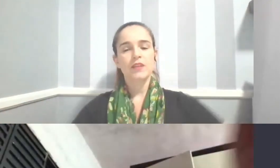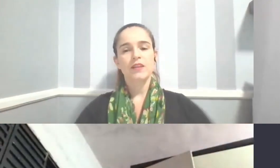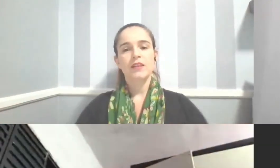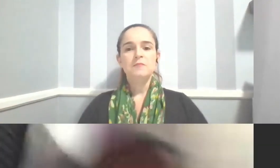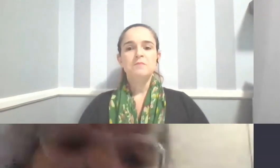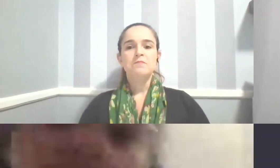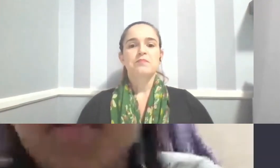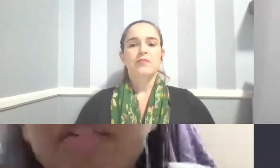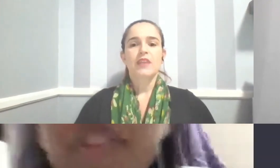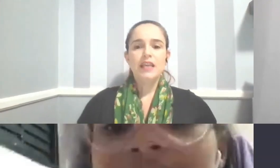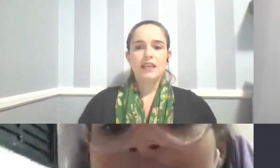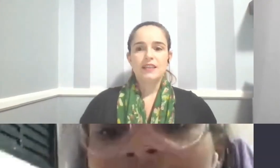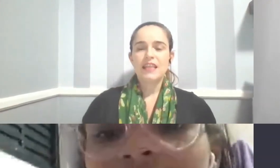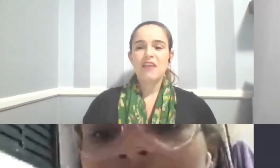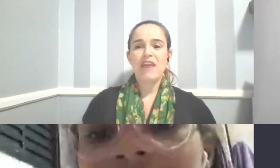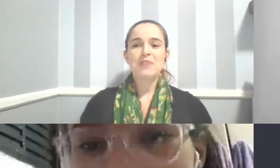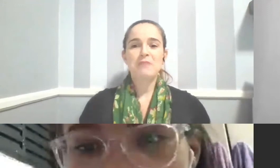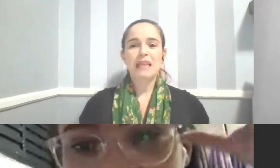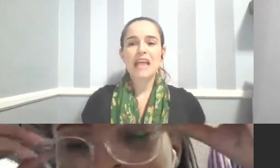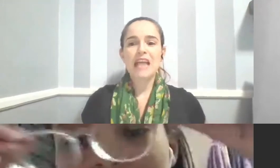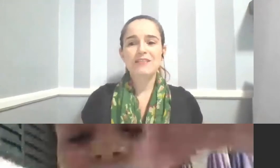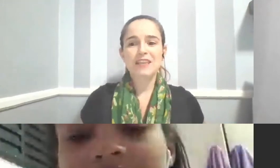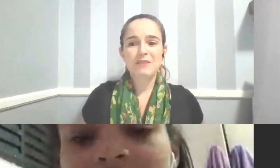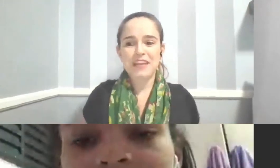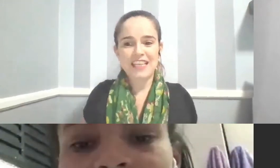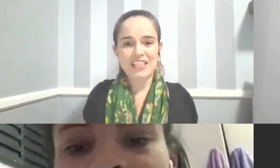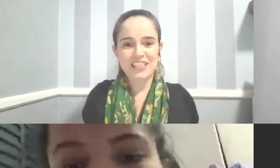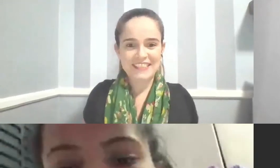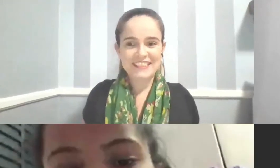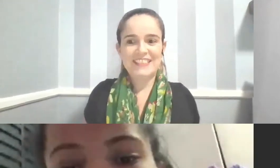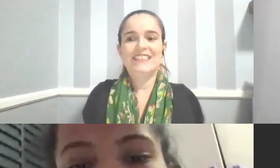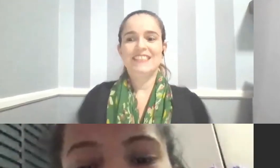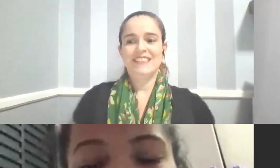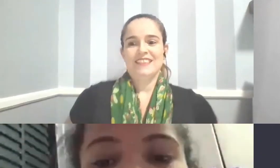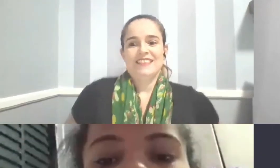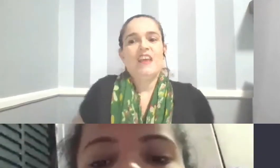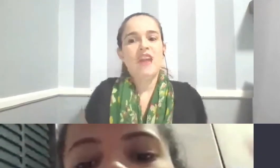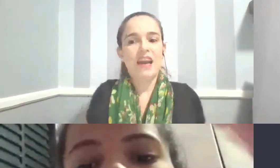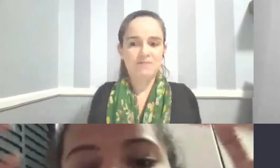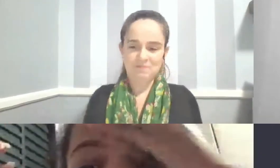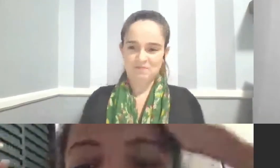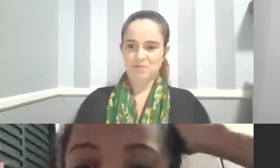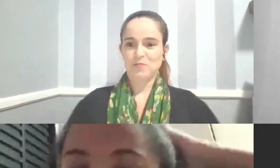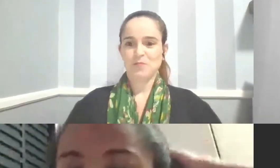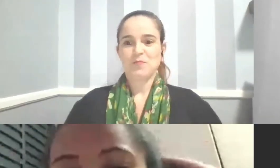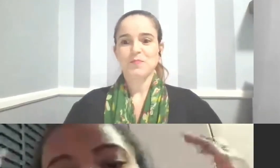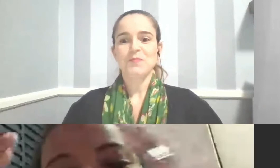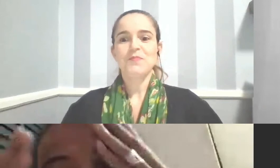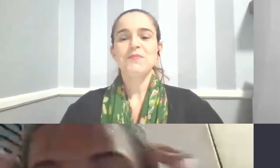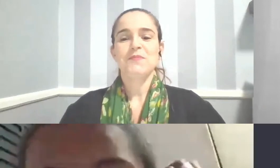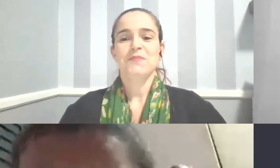Jaiane. E aí? Defende para trás e defende para frente. Quem vai? Eu acho que para